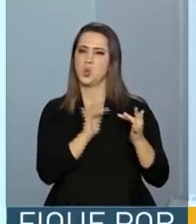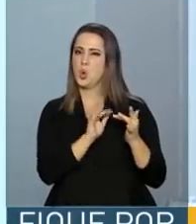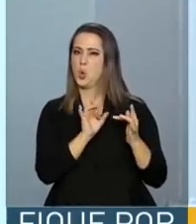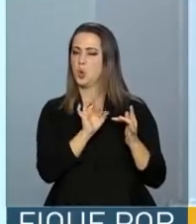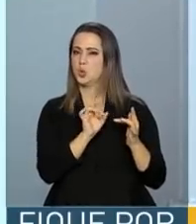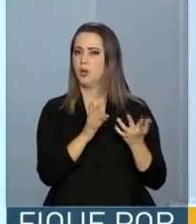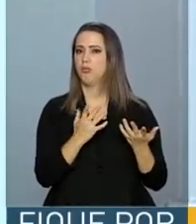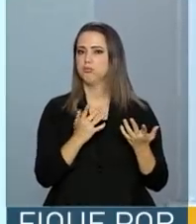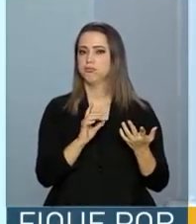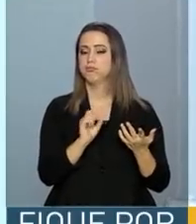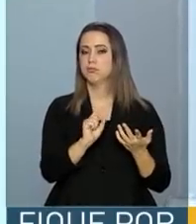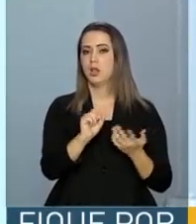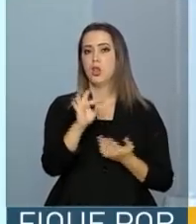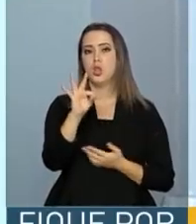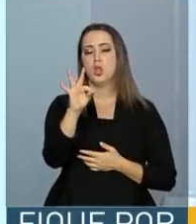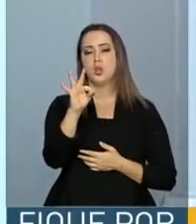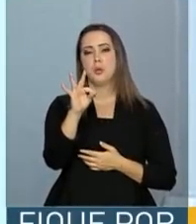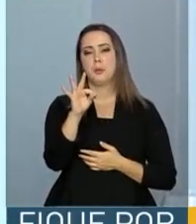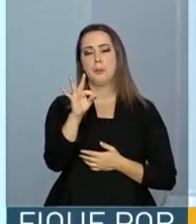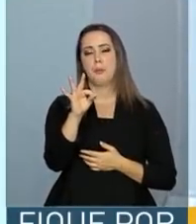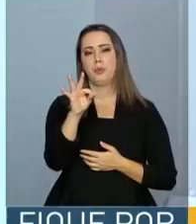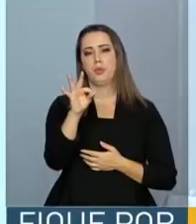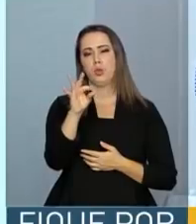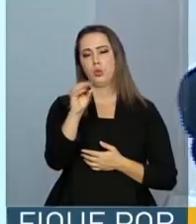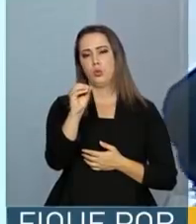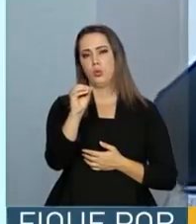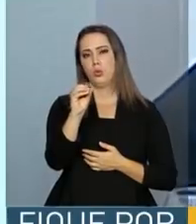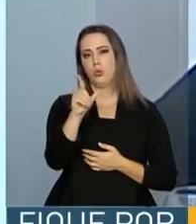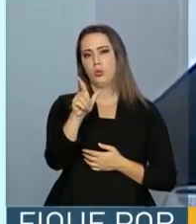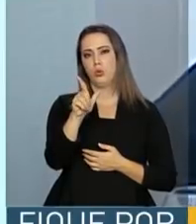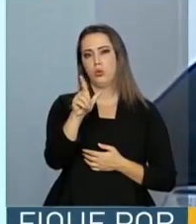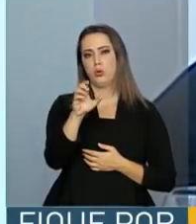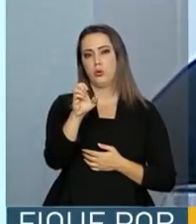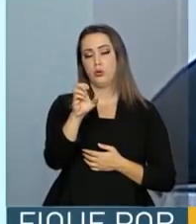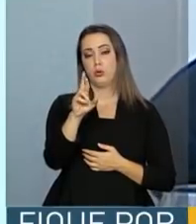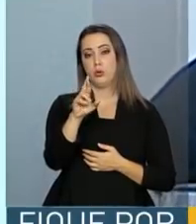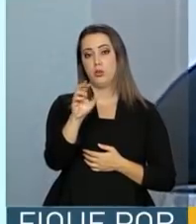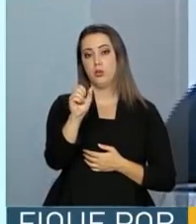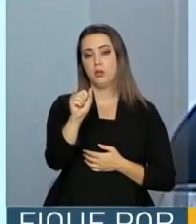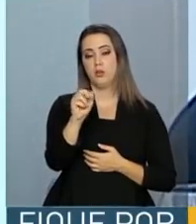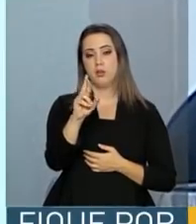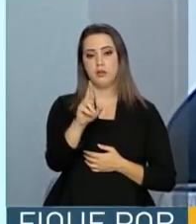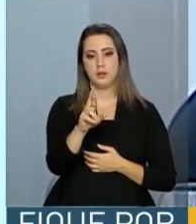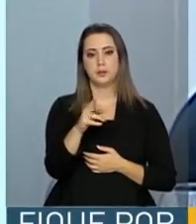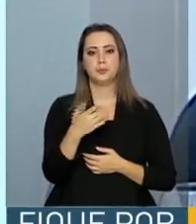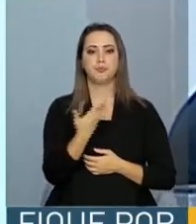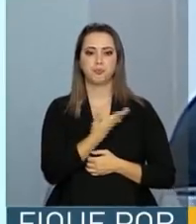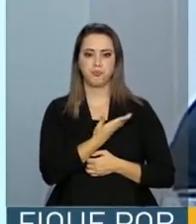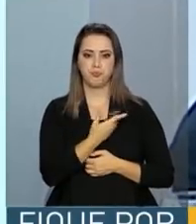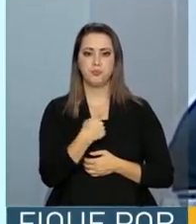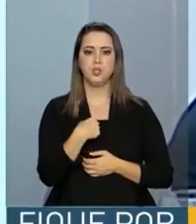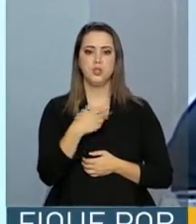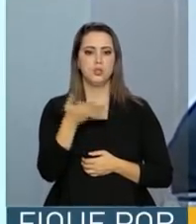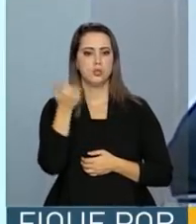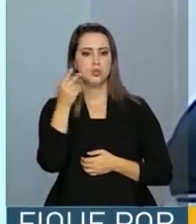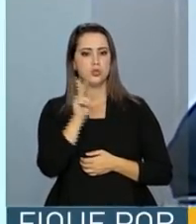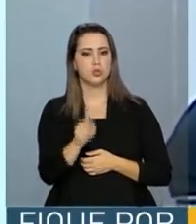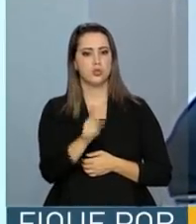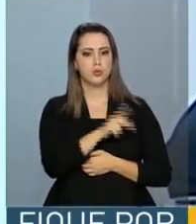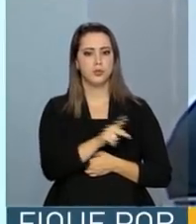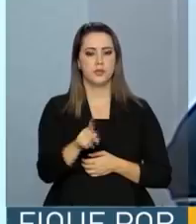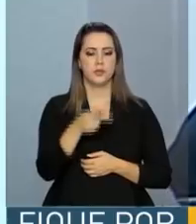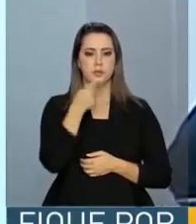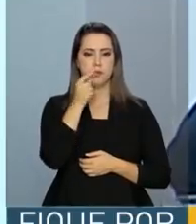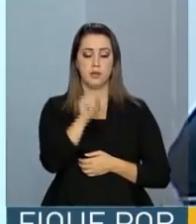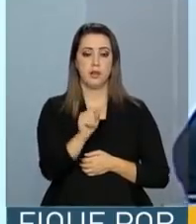significa que o outro está errado que muitas e muitas vezes até eu tinha um professor viu nomes o nosso professor goffredo da silva telles ele